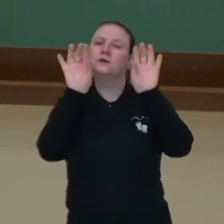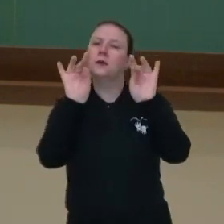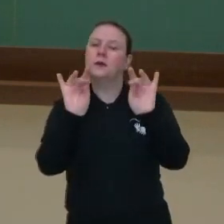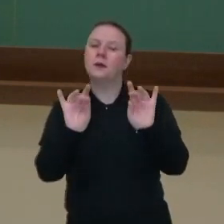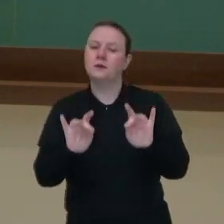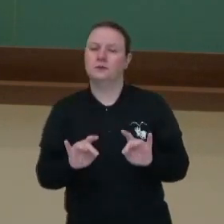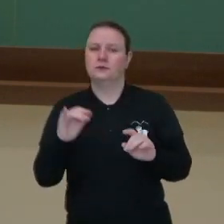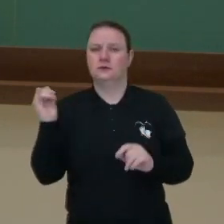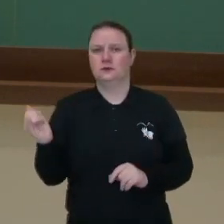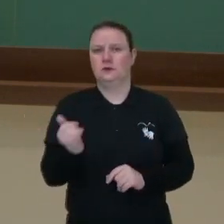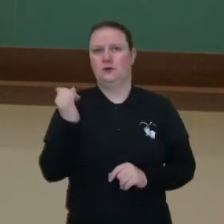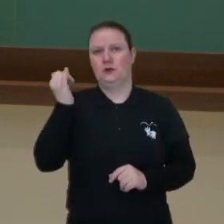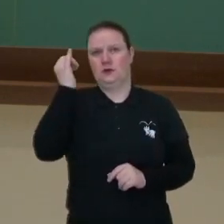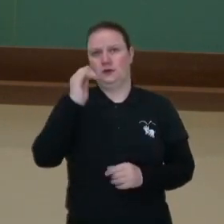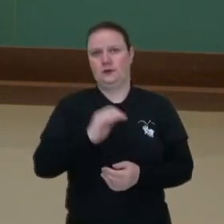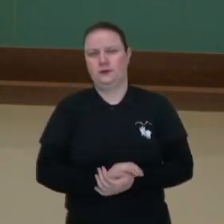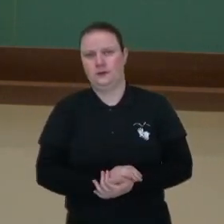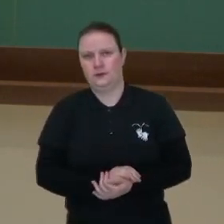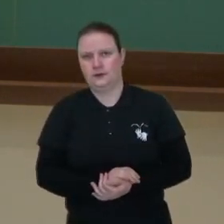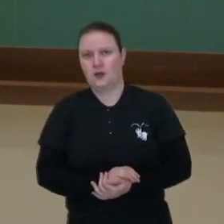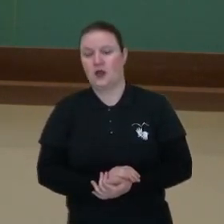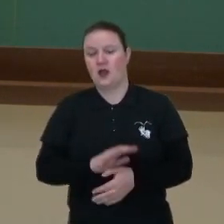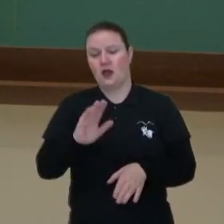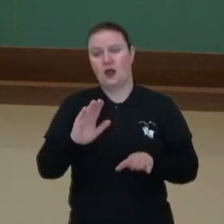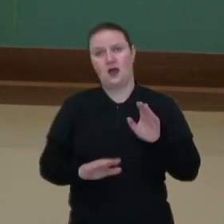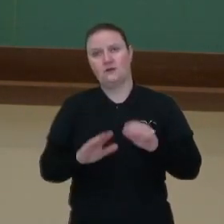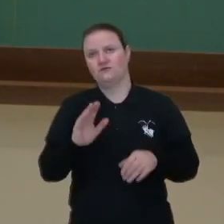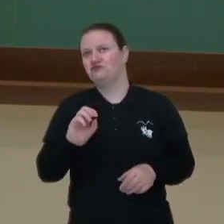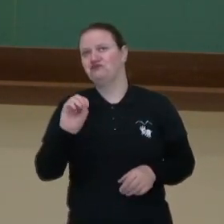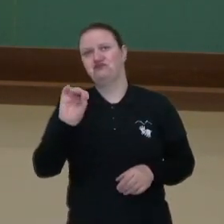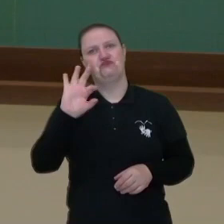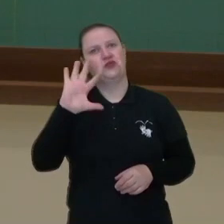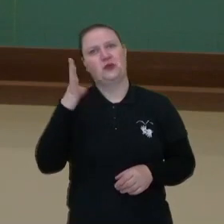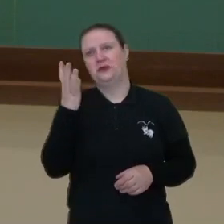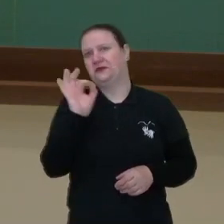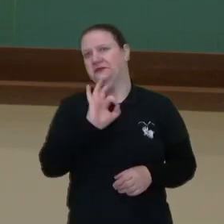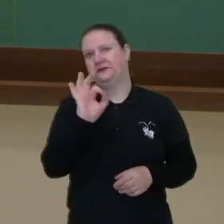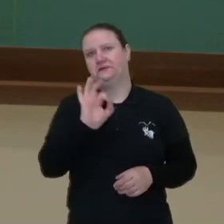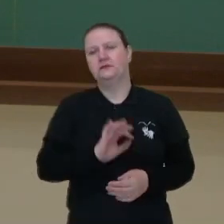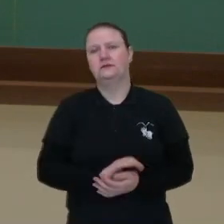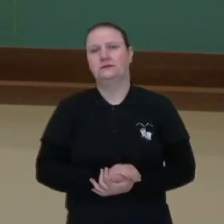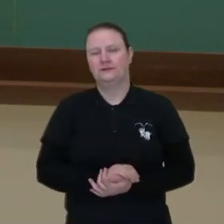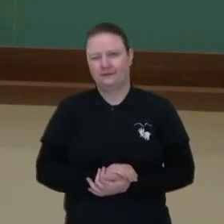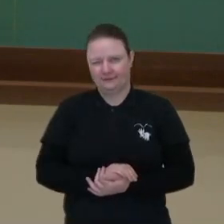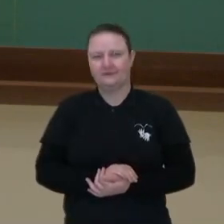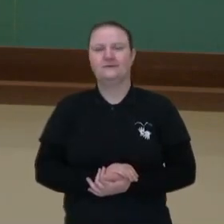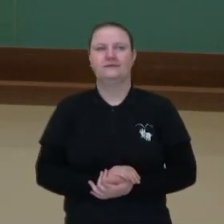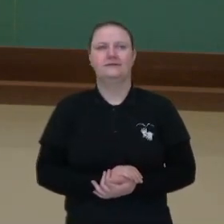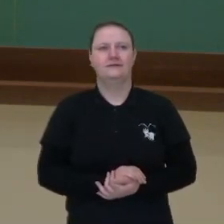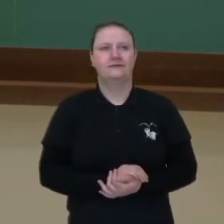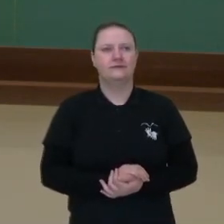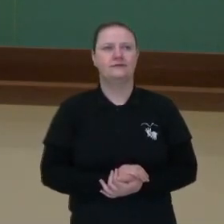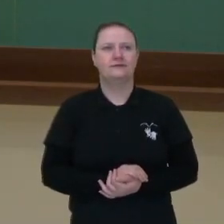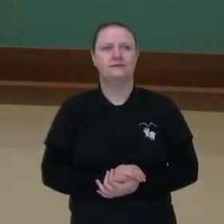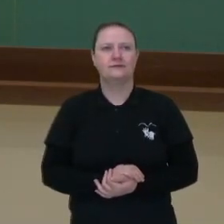acontece, tá? Deveria acontecer, mas muitas vezes não acontece, tá bom? Certo? Muito